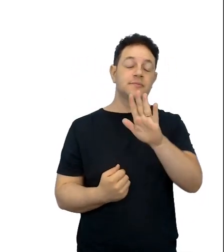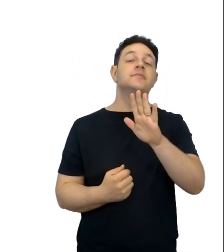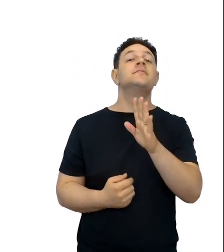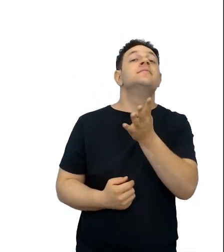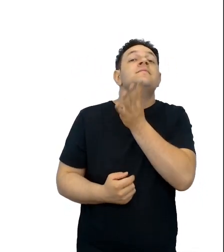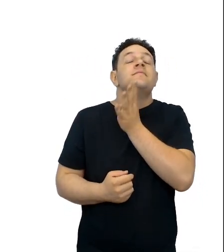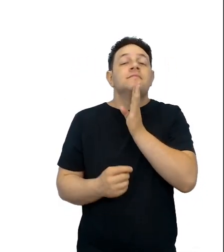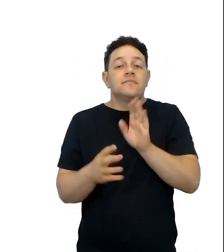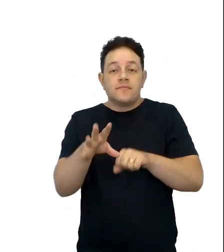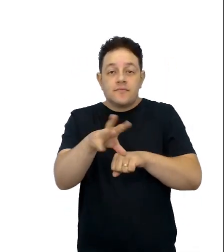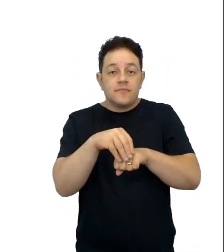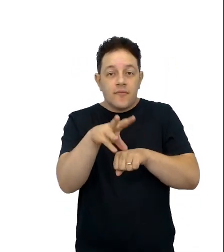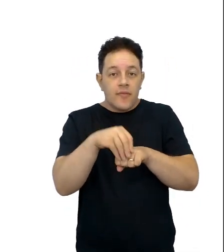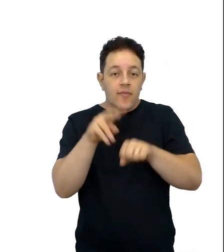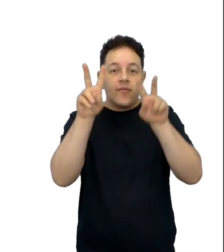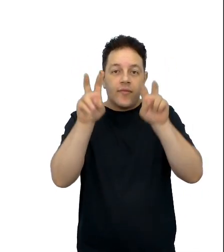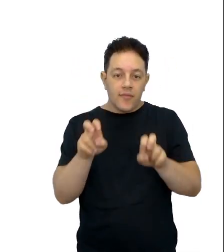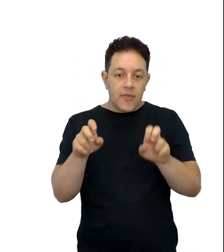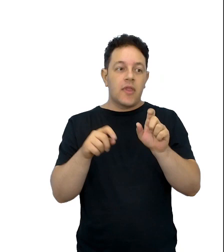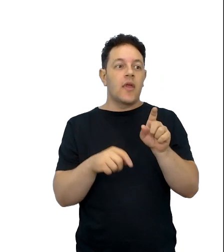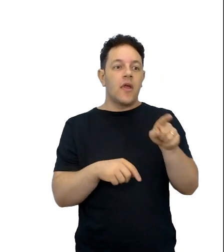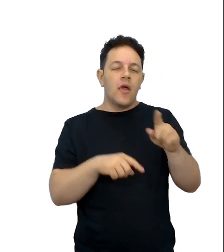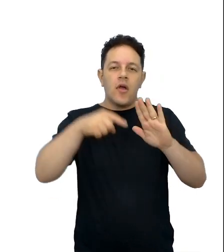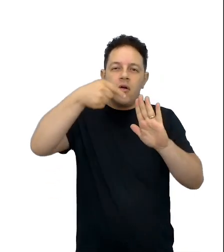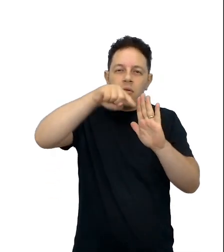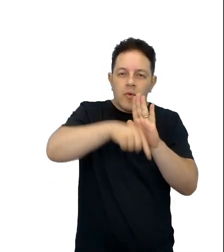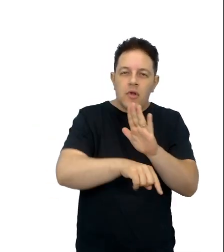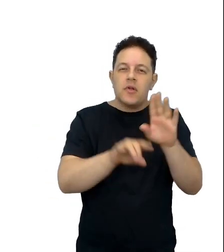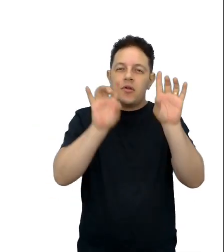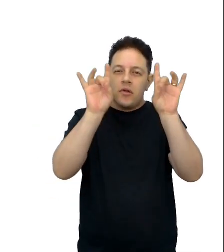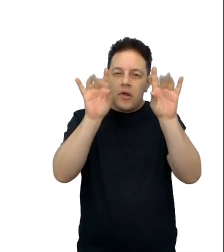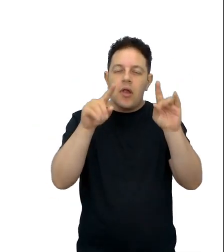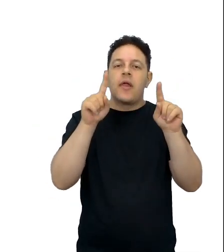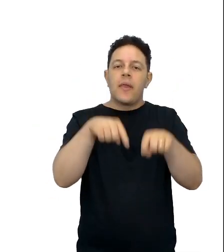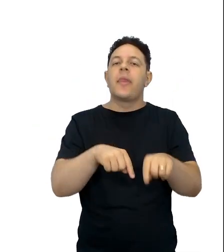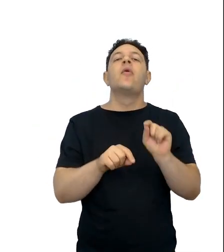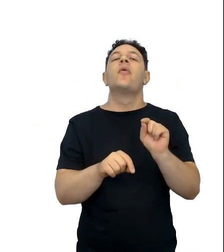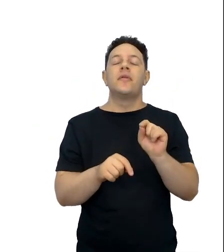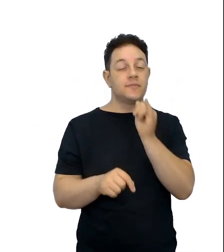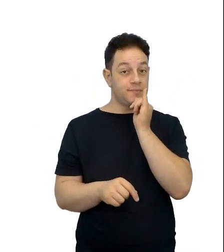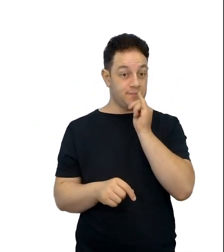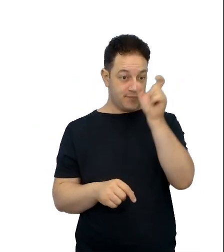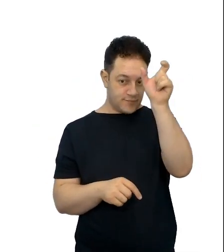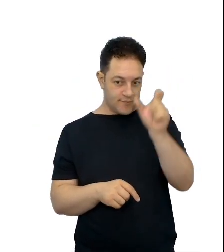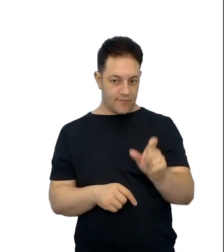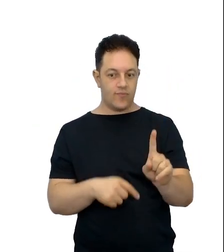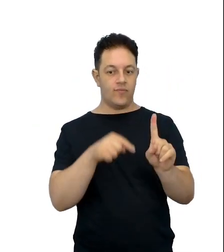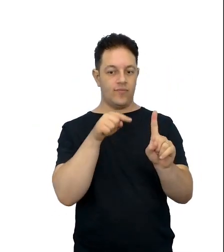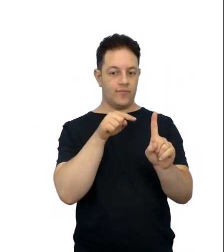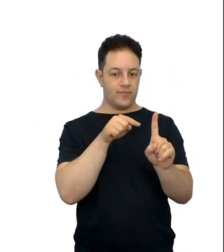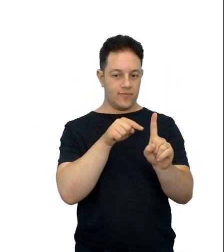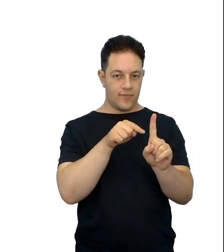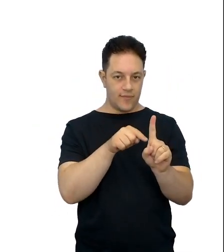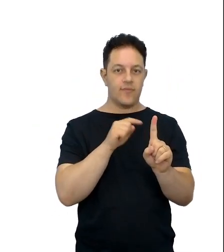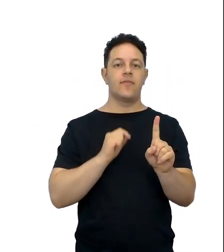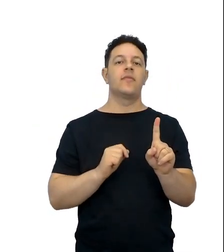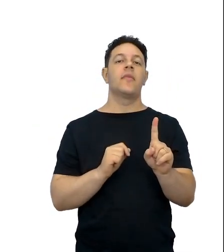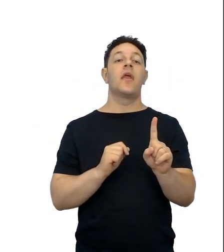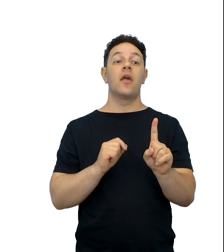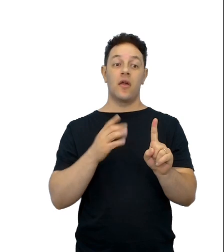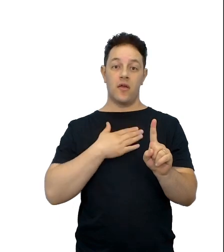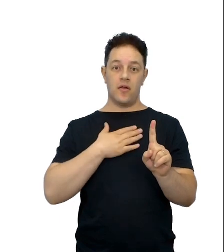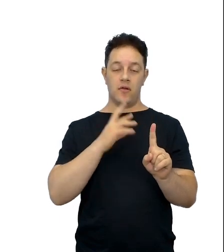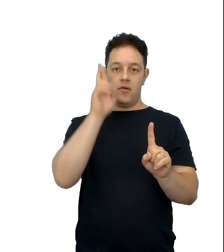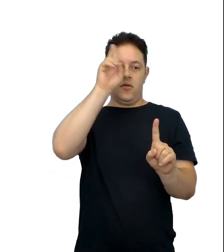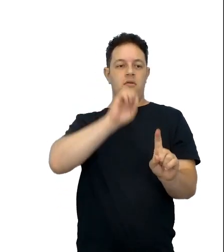conhecimento do especializado do conteúdo é aquele que só quem ensina